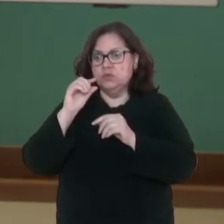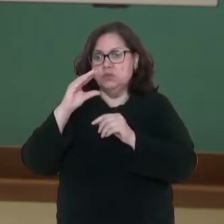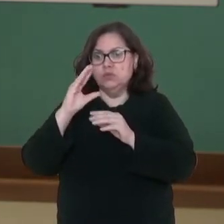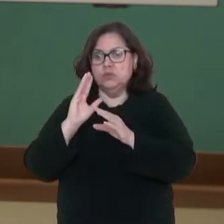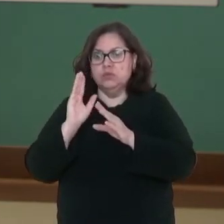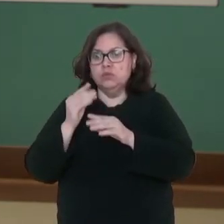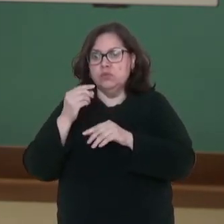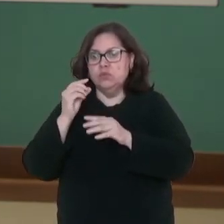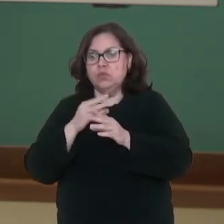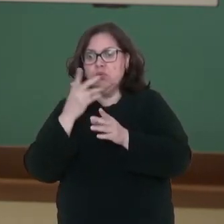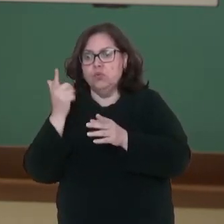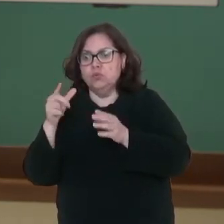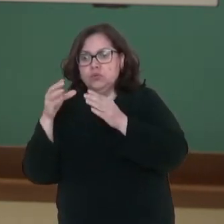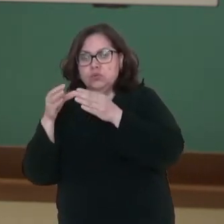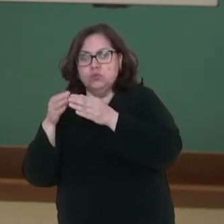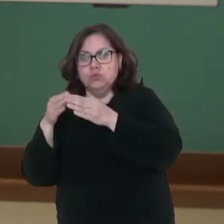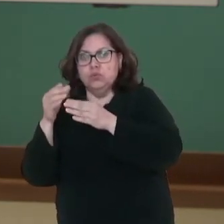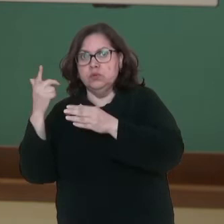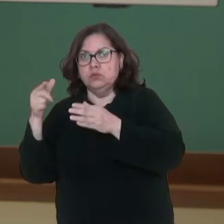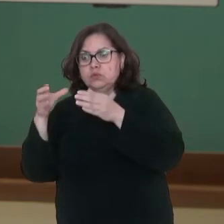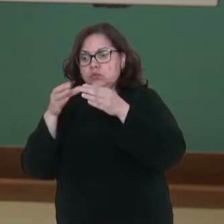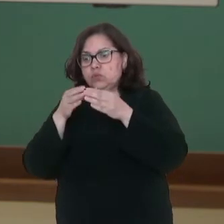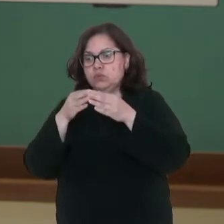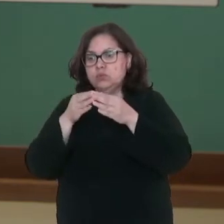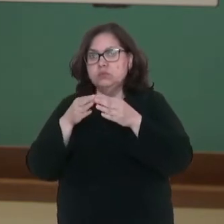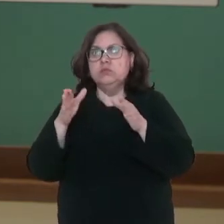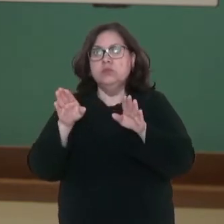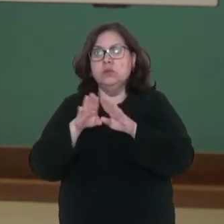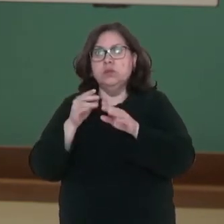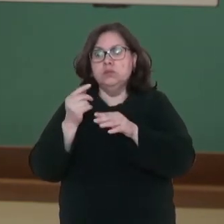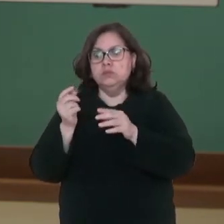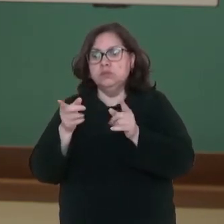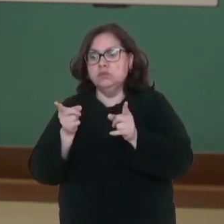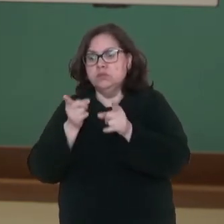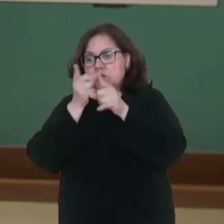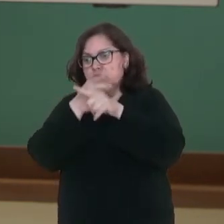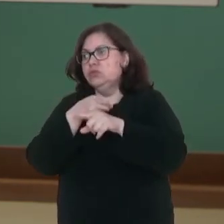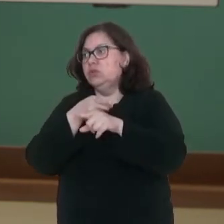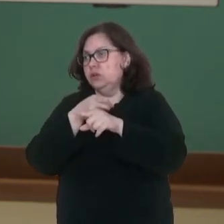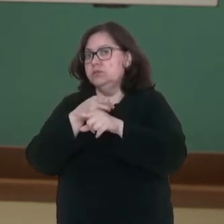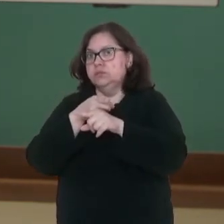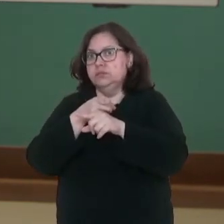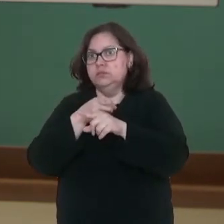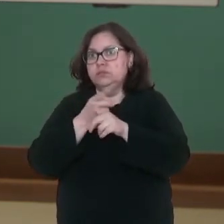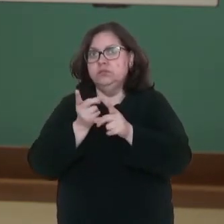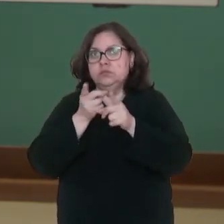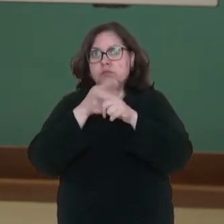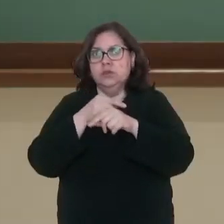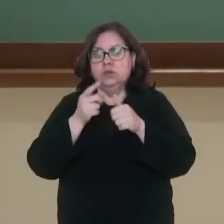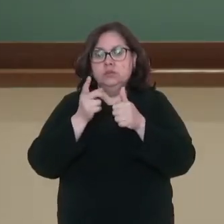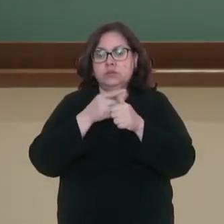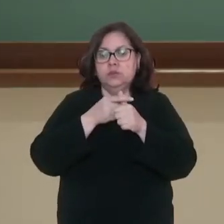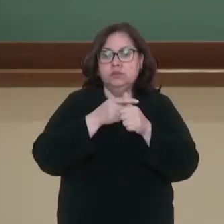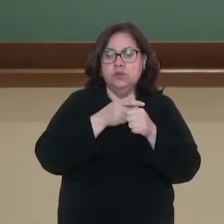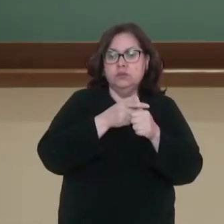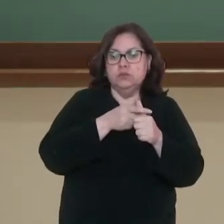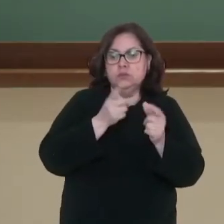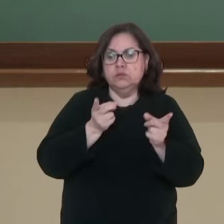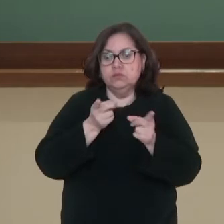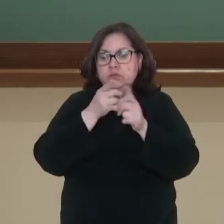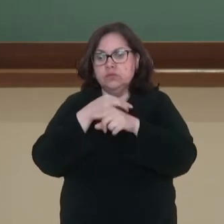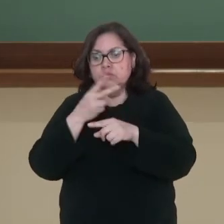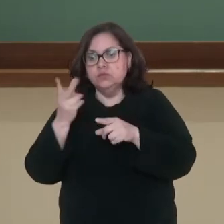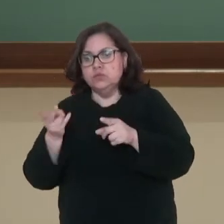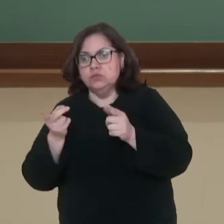do outro grupo, e esse outro grupo aqui de homólogos acabou adquirindo um pedaço do primeiro. Então ocorre essa